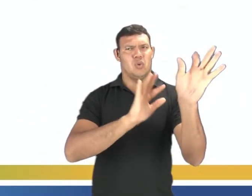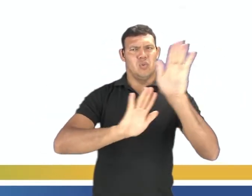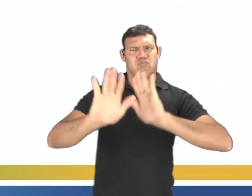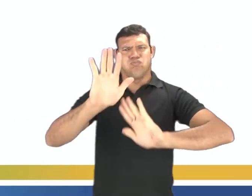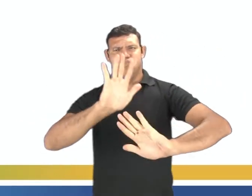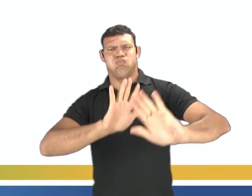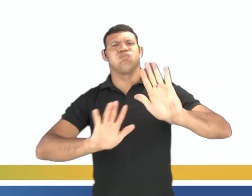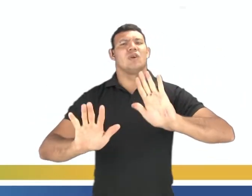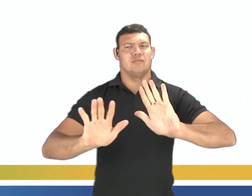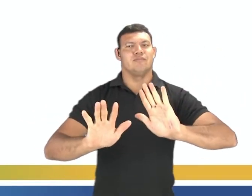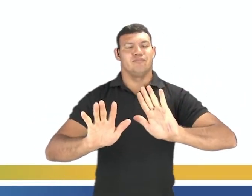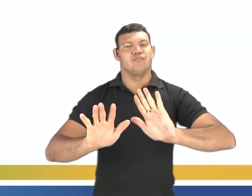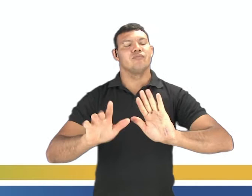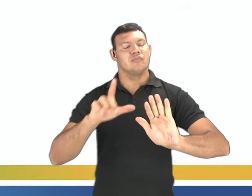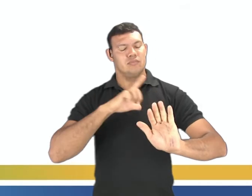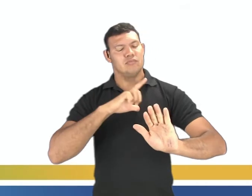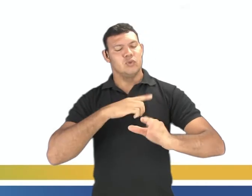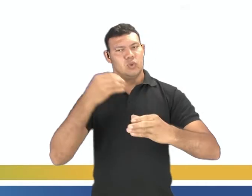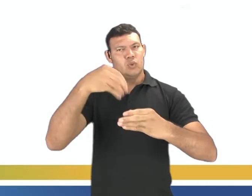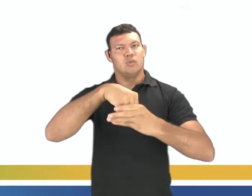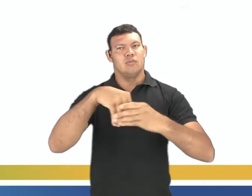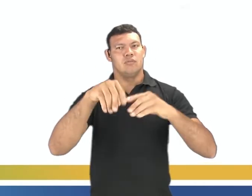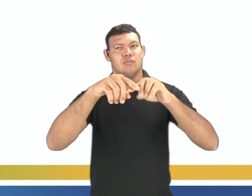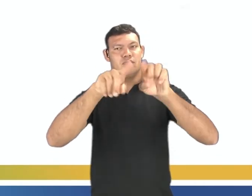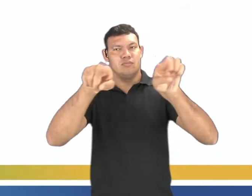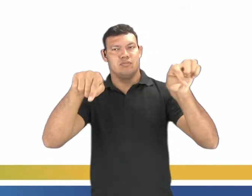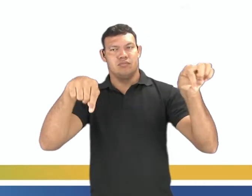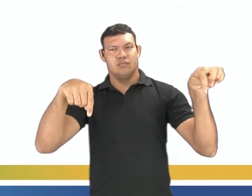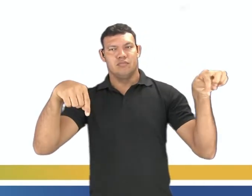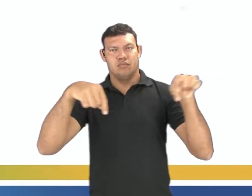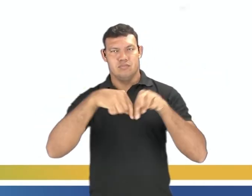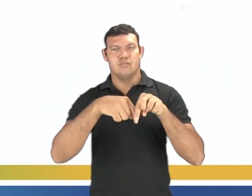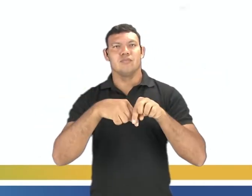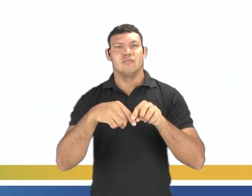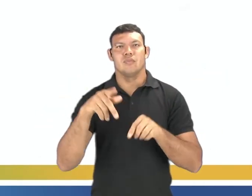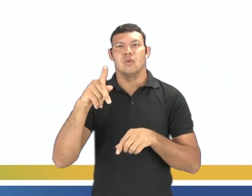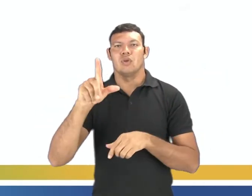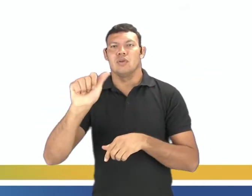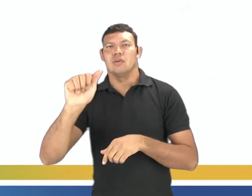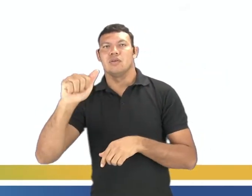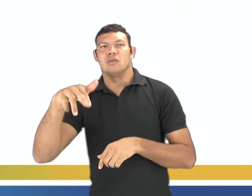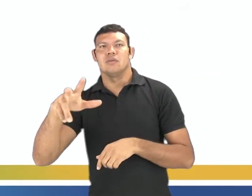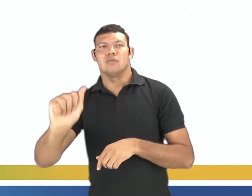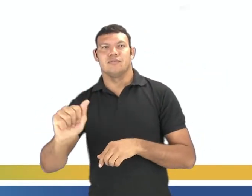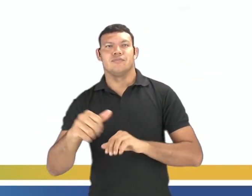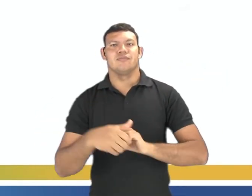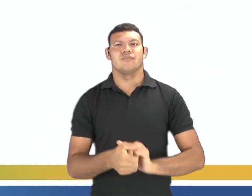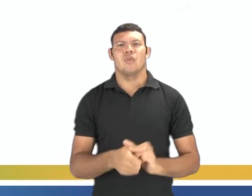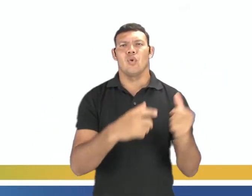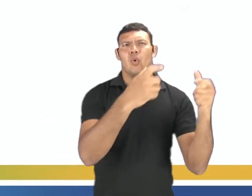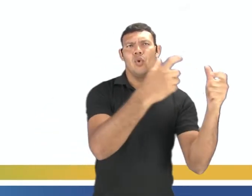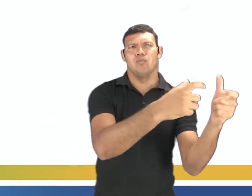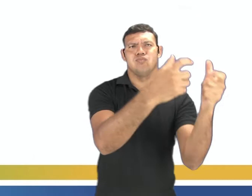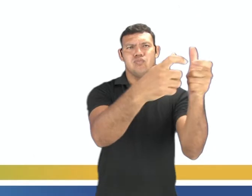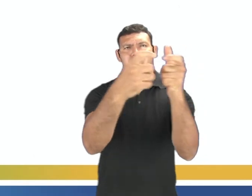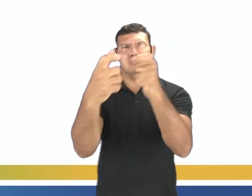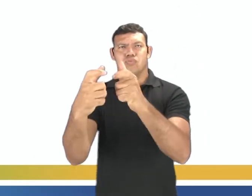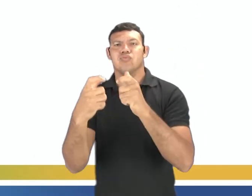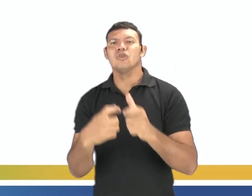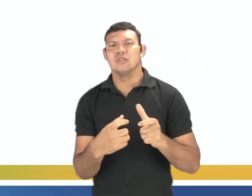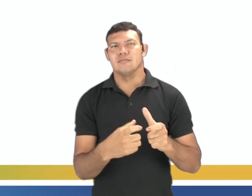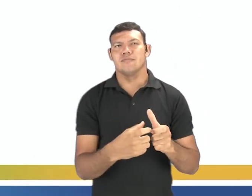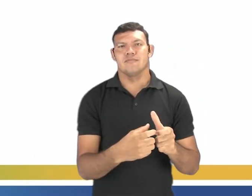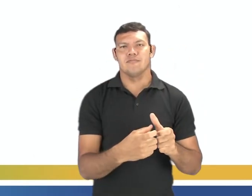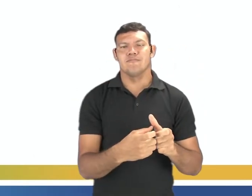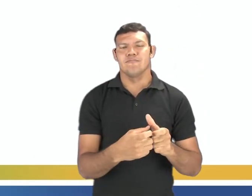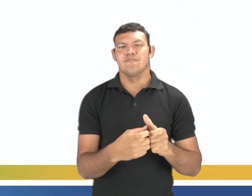pontos pertencem a um plano e nós temos ainda a posição relativa entre retas